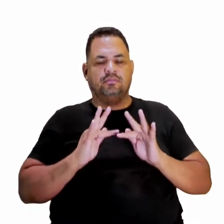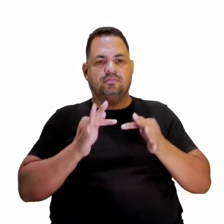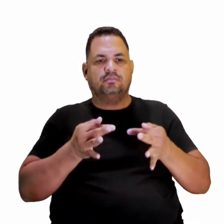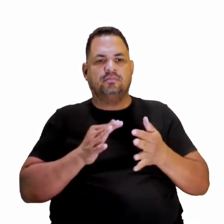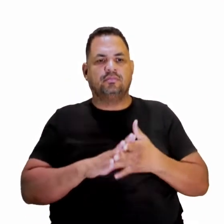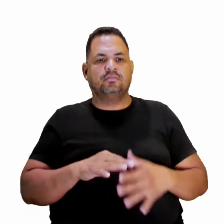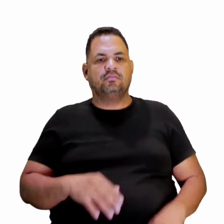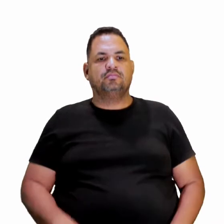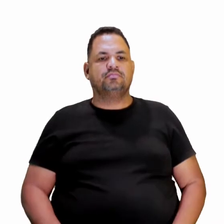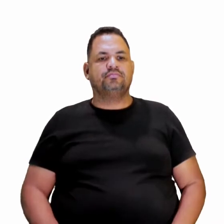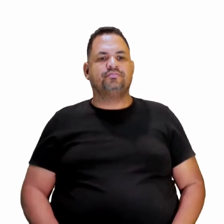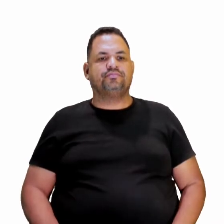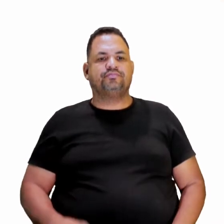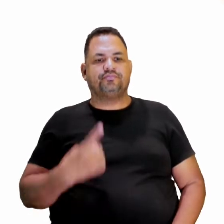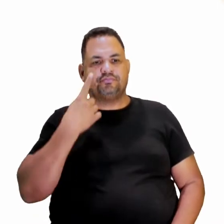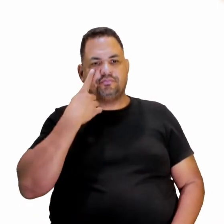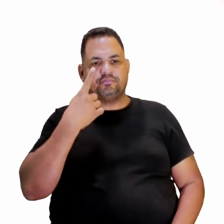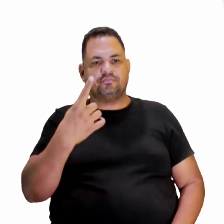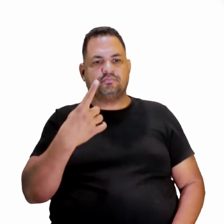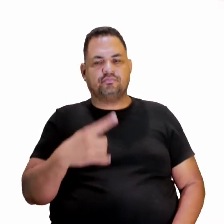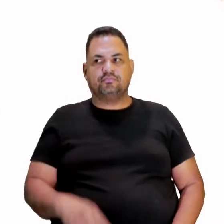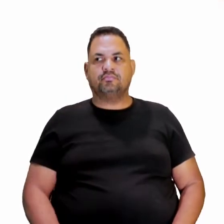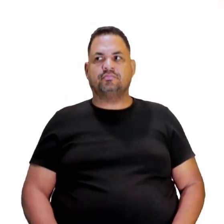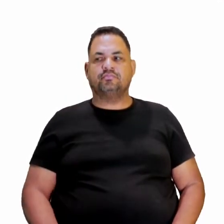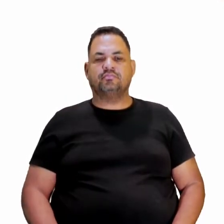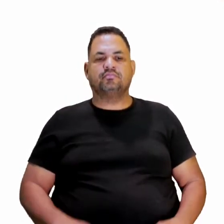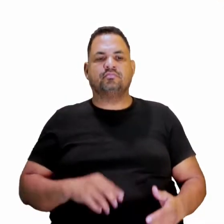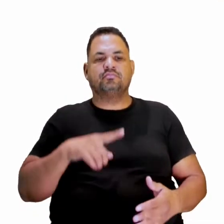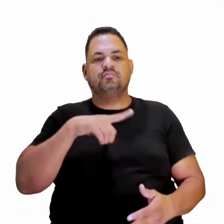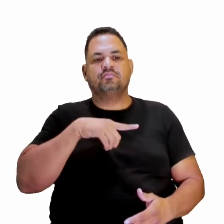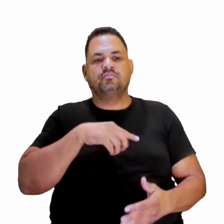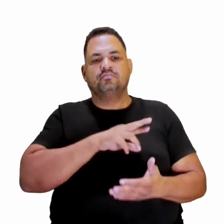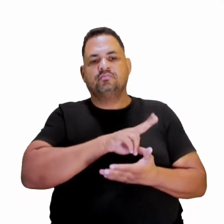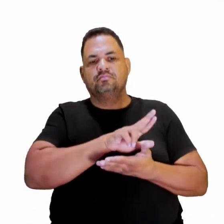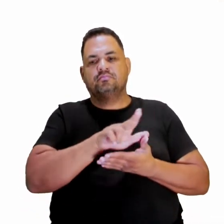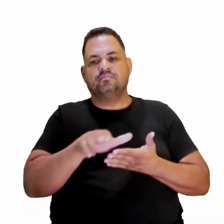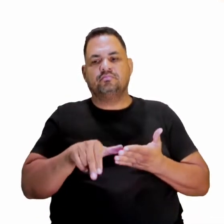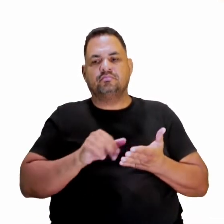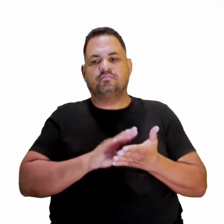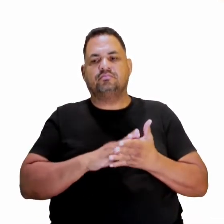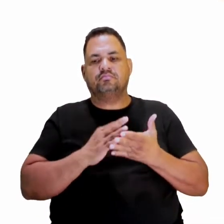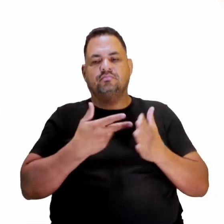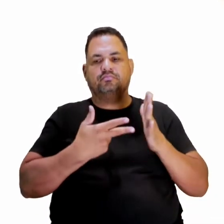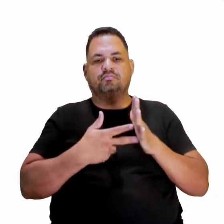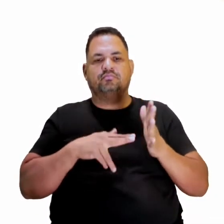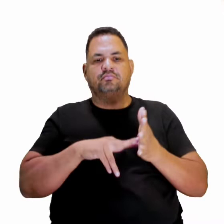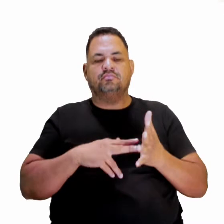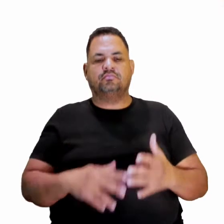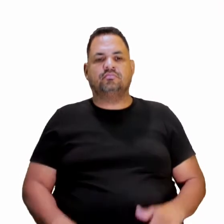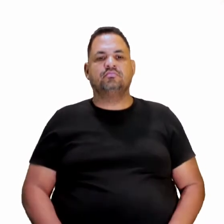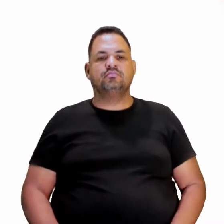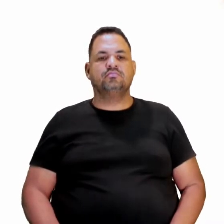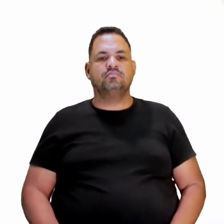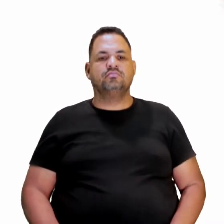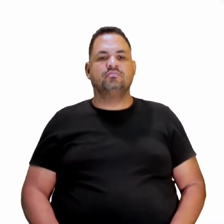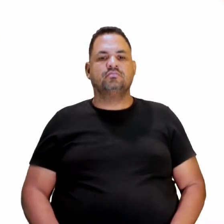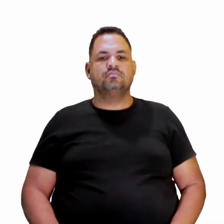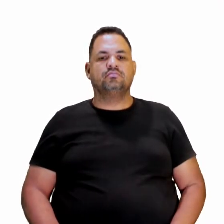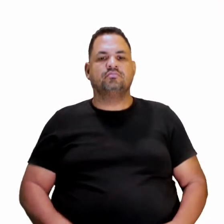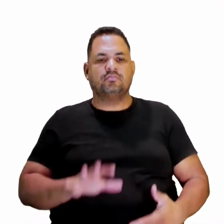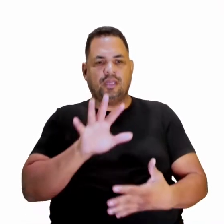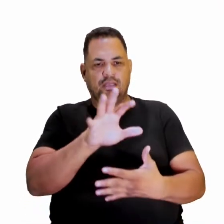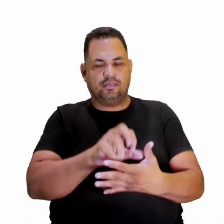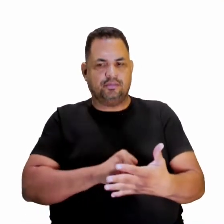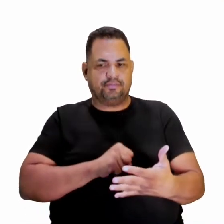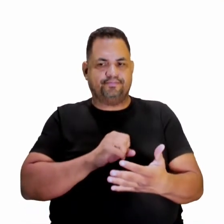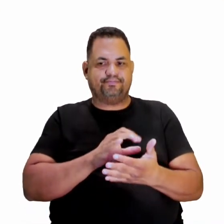terminar, see, ver, e o get, que tem vários significados, mas aqui tem a ver com pegar,